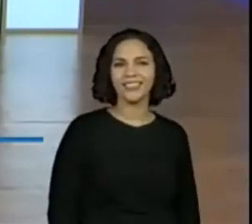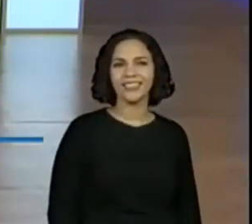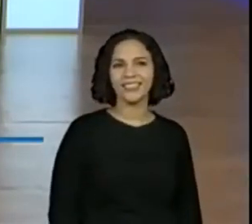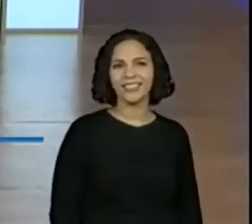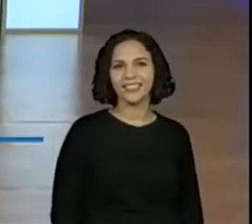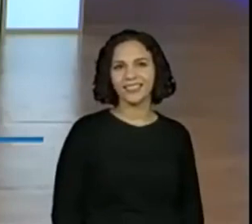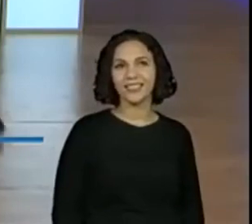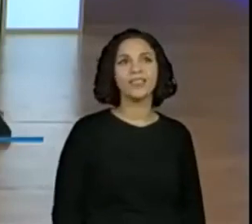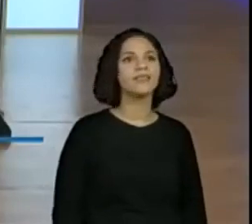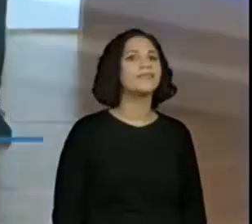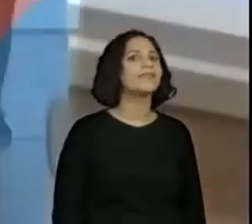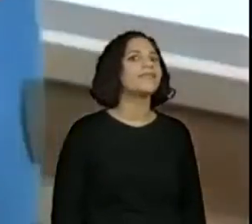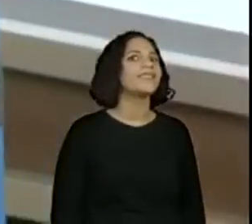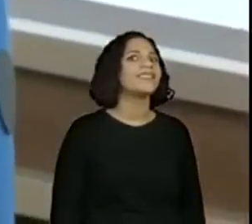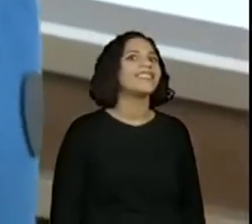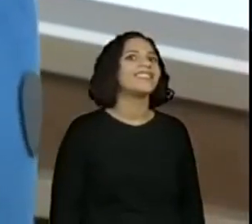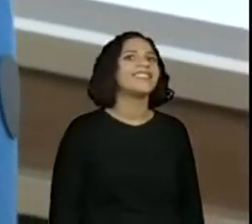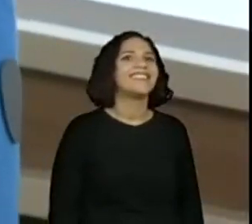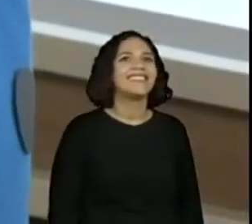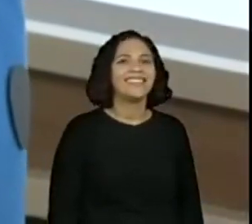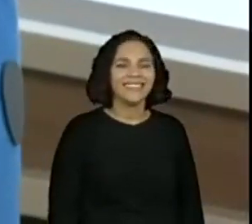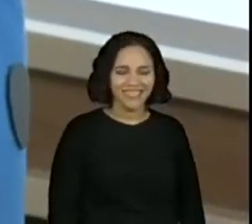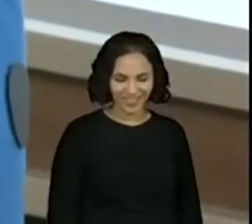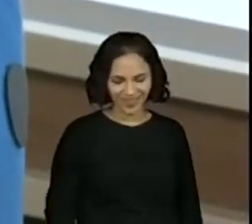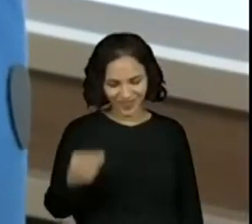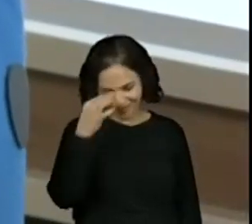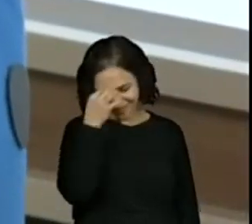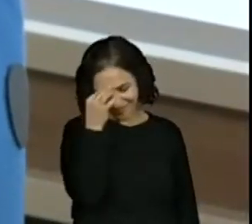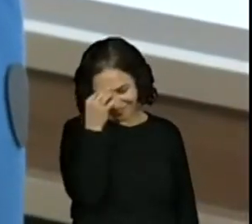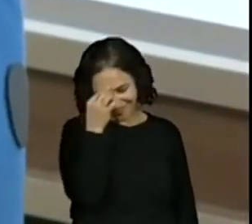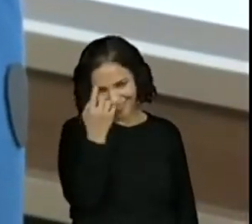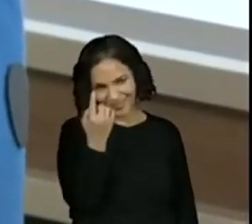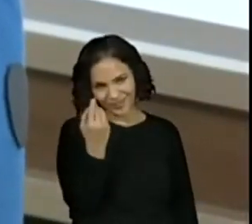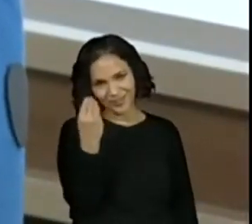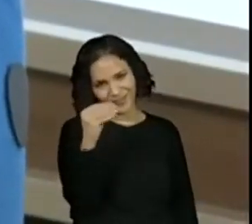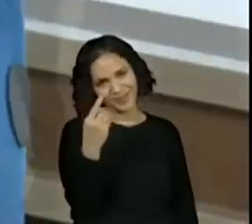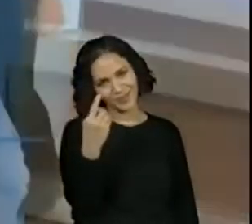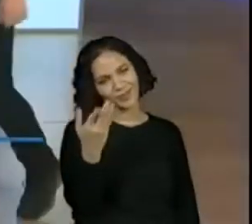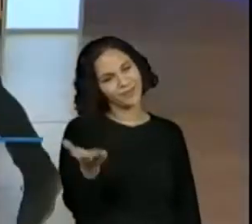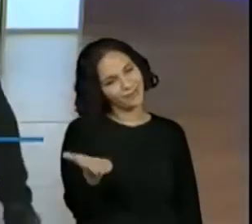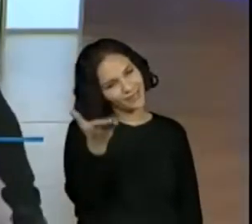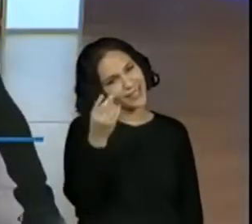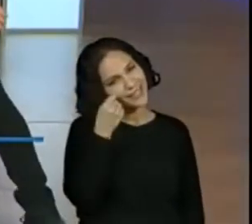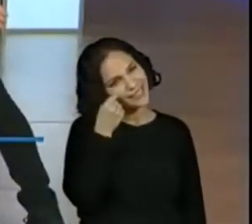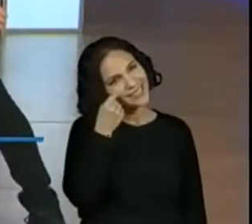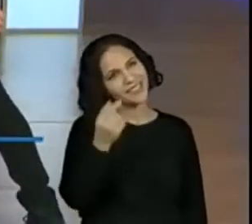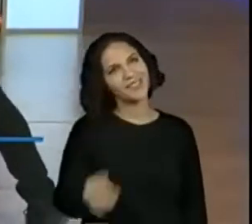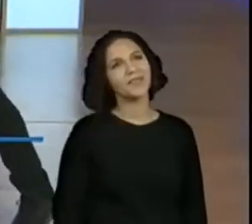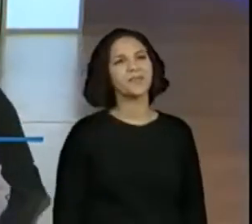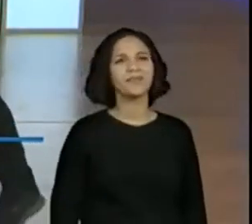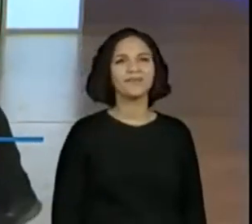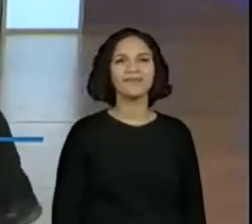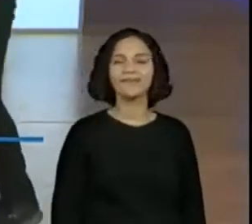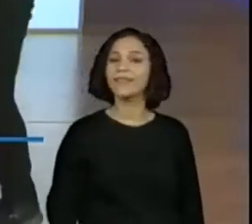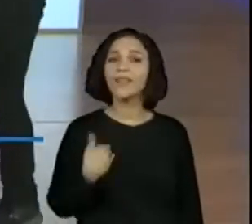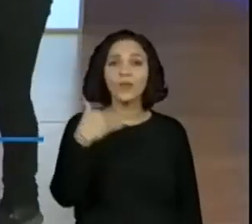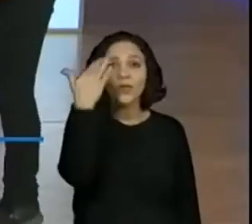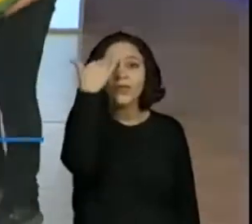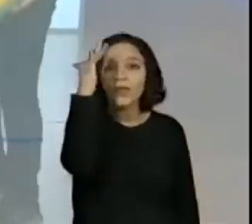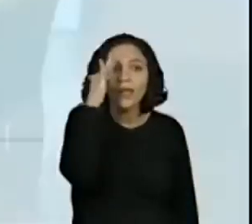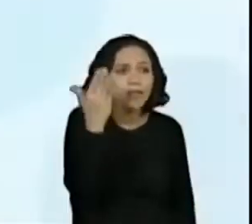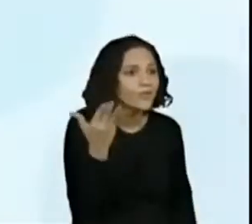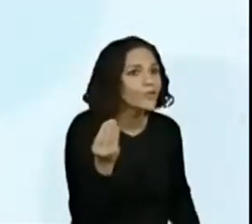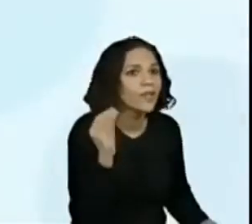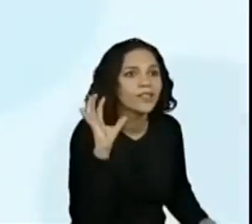dor quer saber marca lá um no seu Aline é isso aí